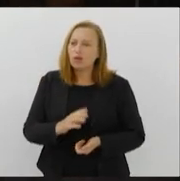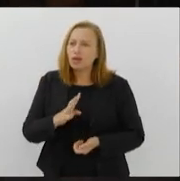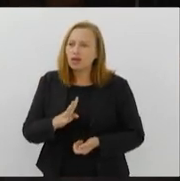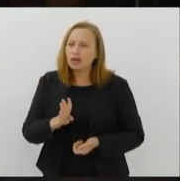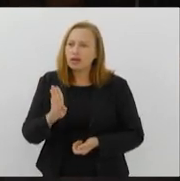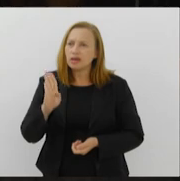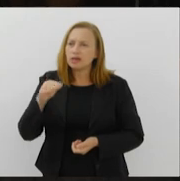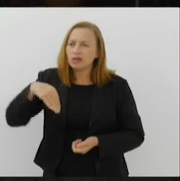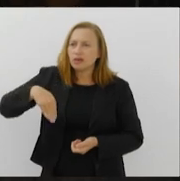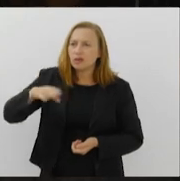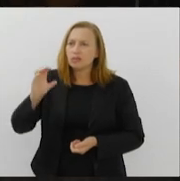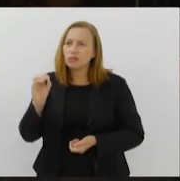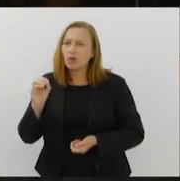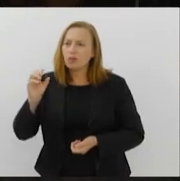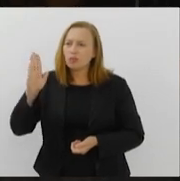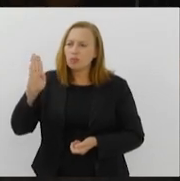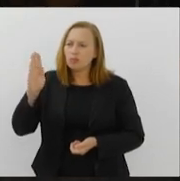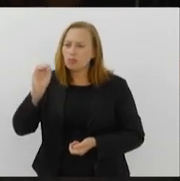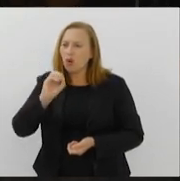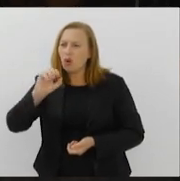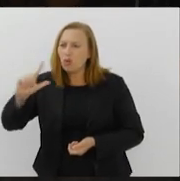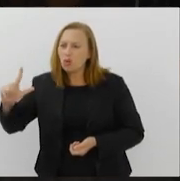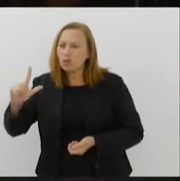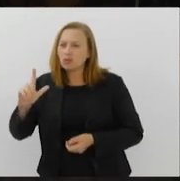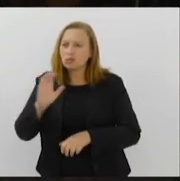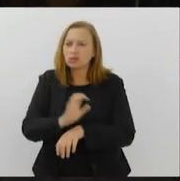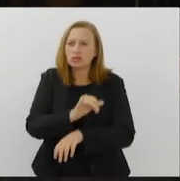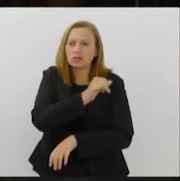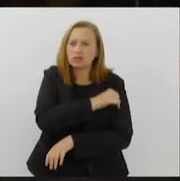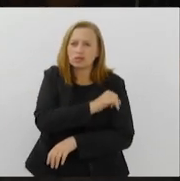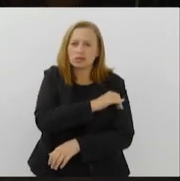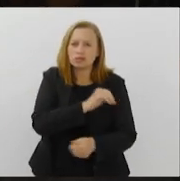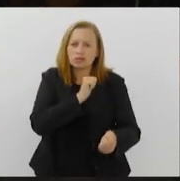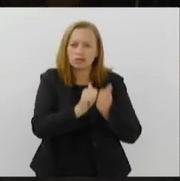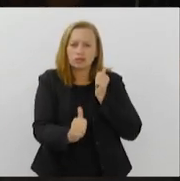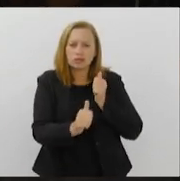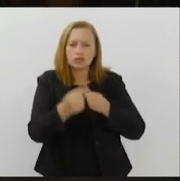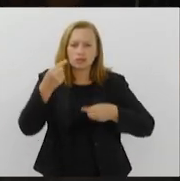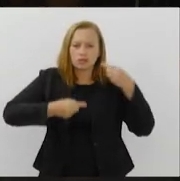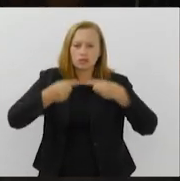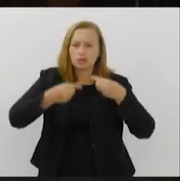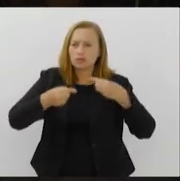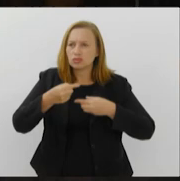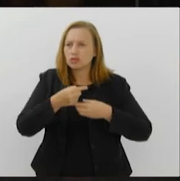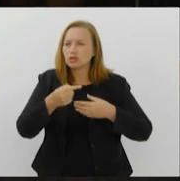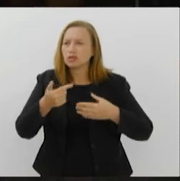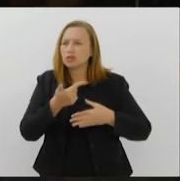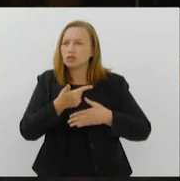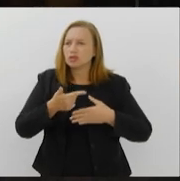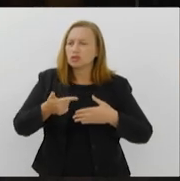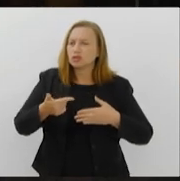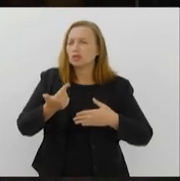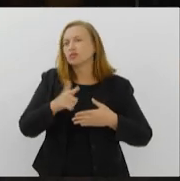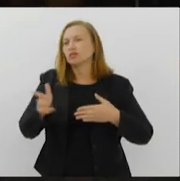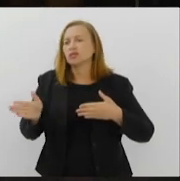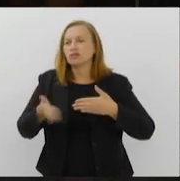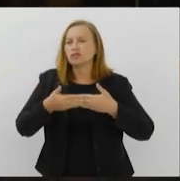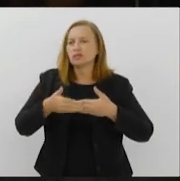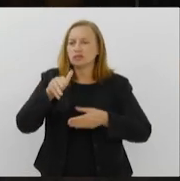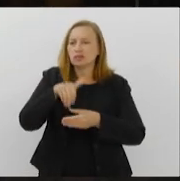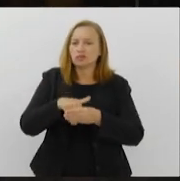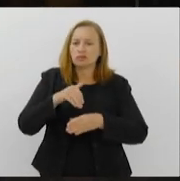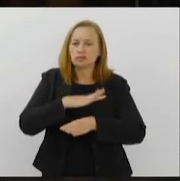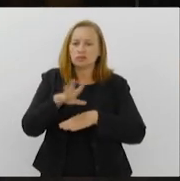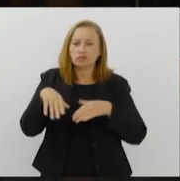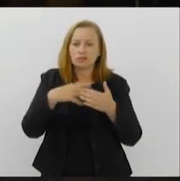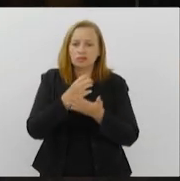modalidade esportiva no âmbito do Estado do Rio de Janeiro. Em discussão, não havendo quem queira discutir, encerrada a discussão. Em